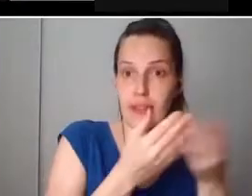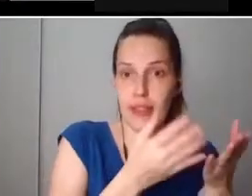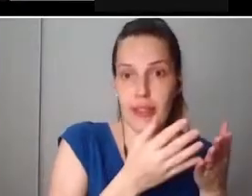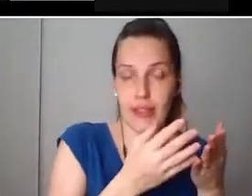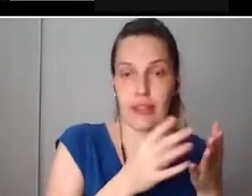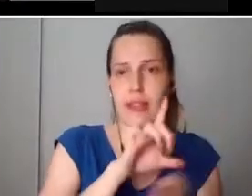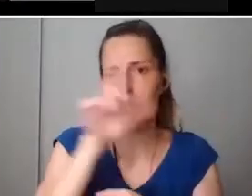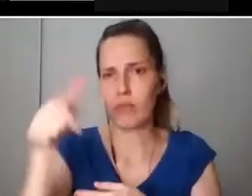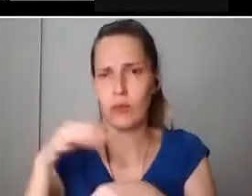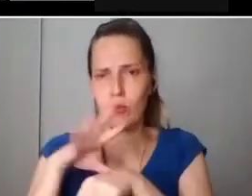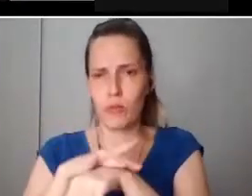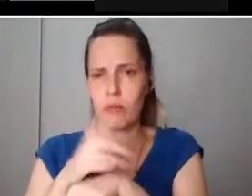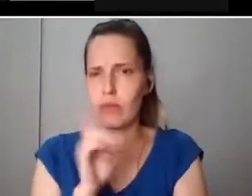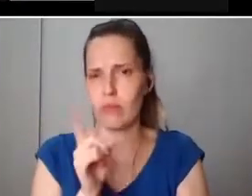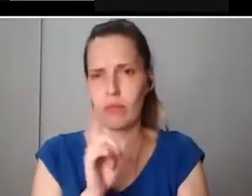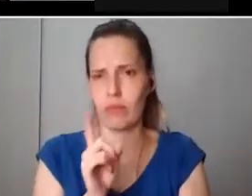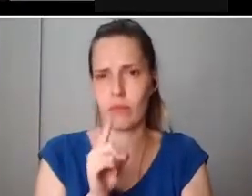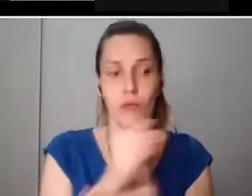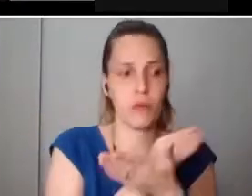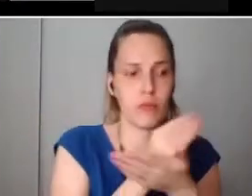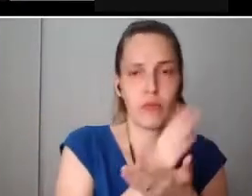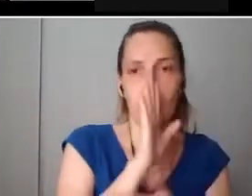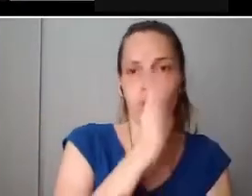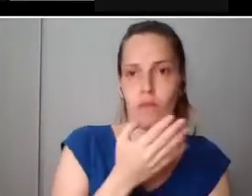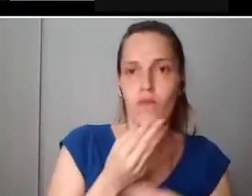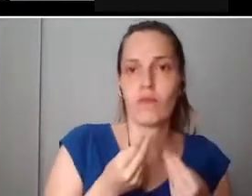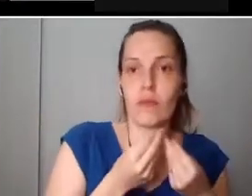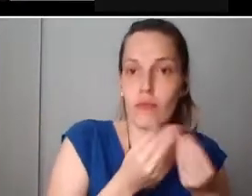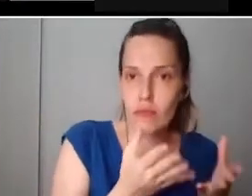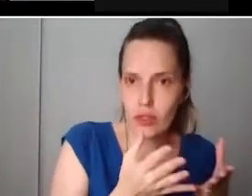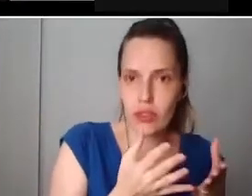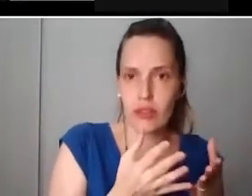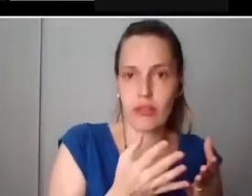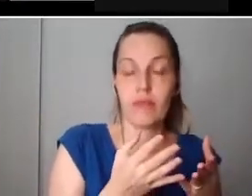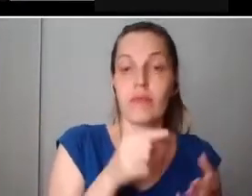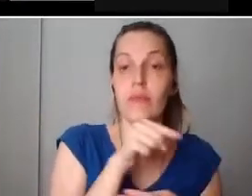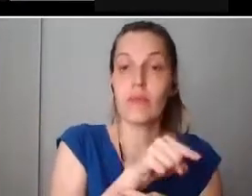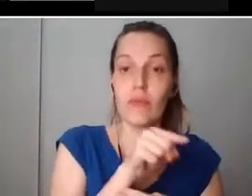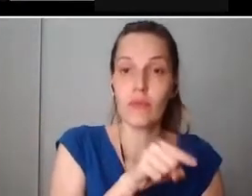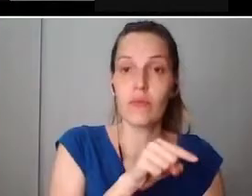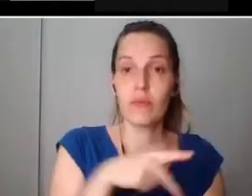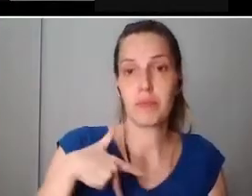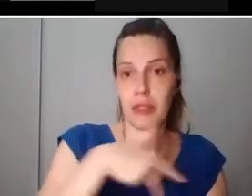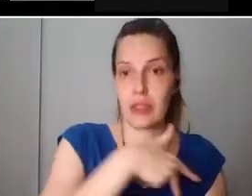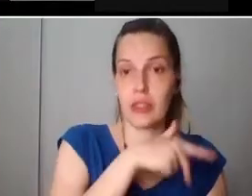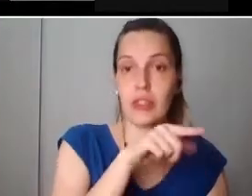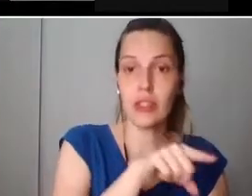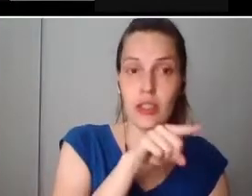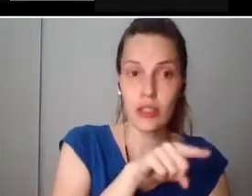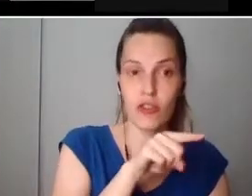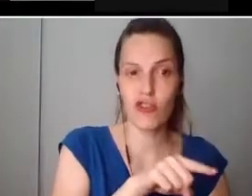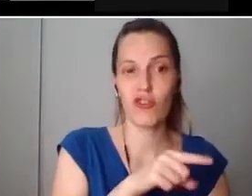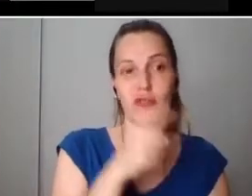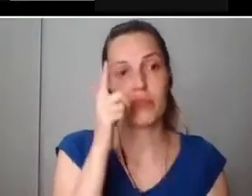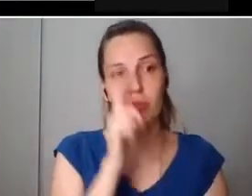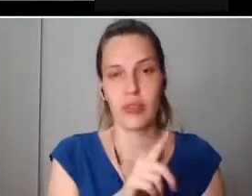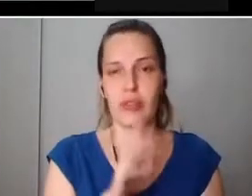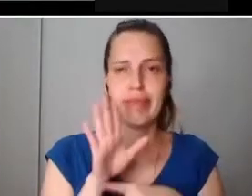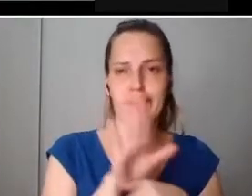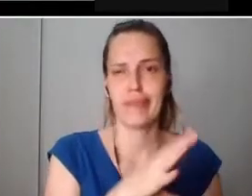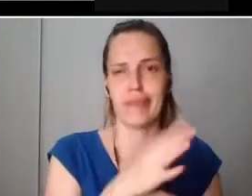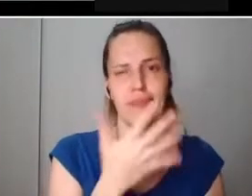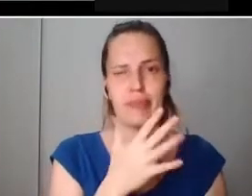começar o curso desses anticorpos para garantir algum resultado, alguma diferença que não chega a mais de 20% na recuperação desses